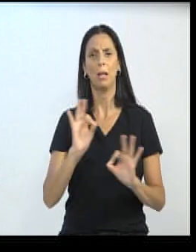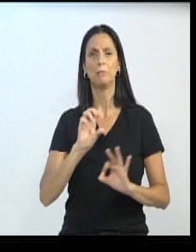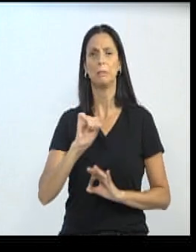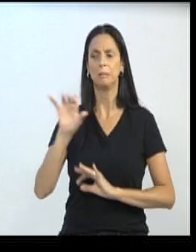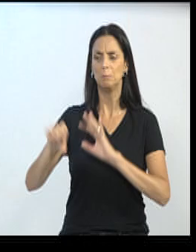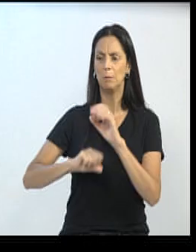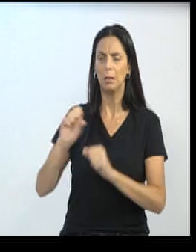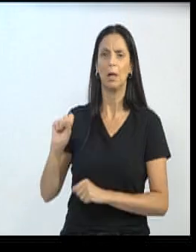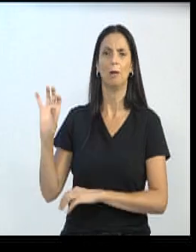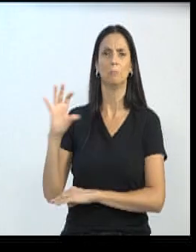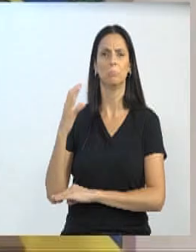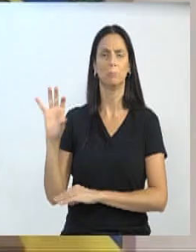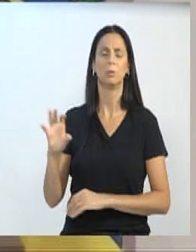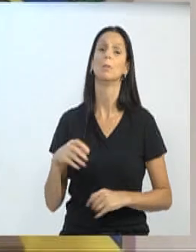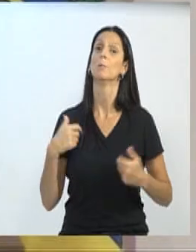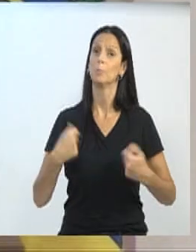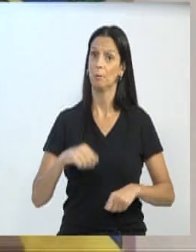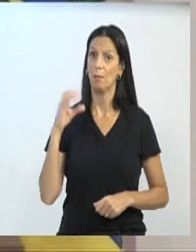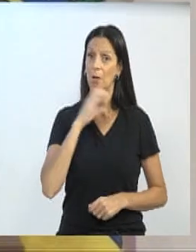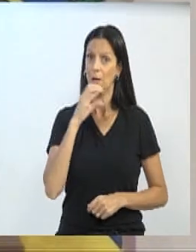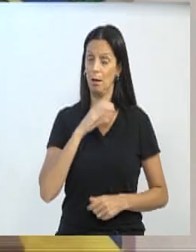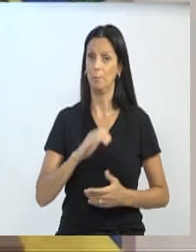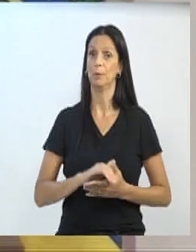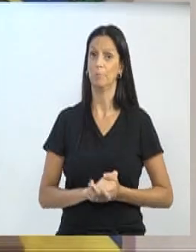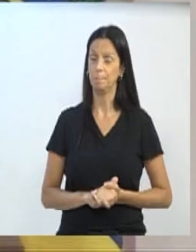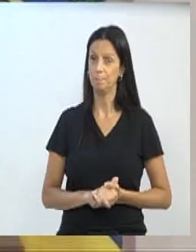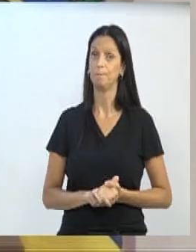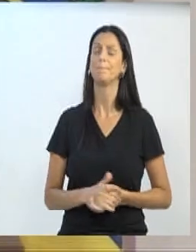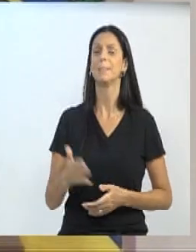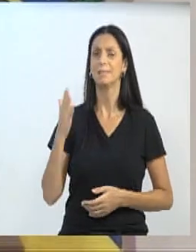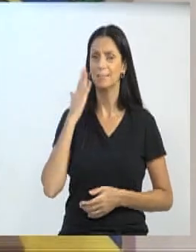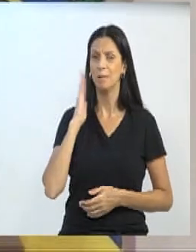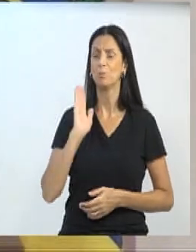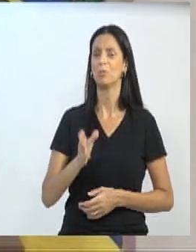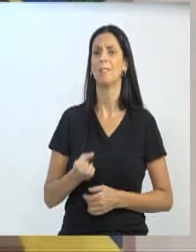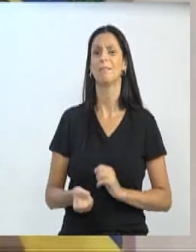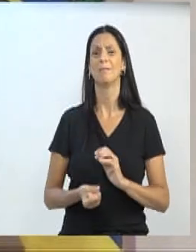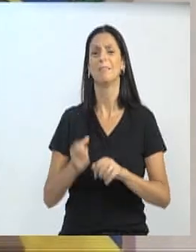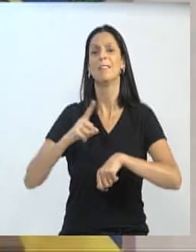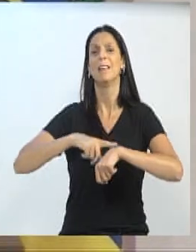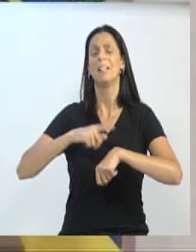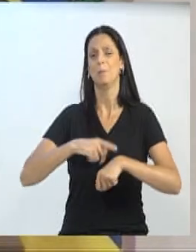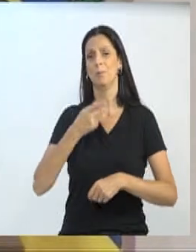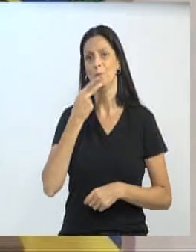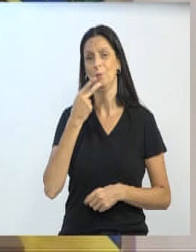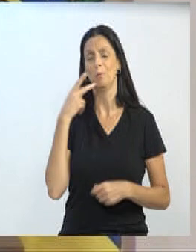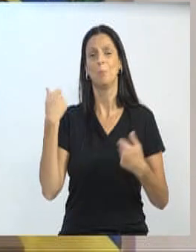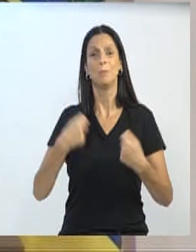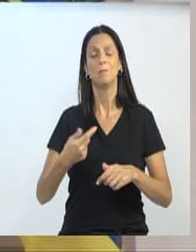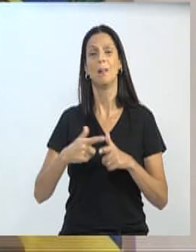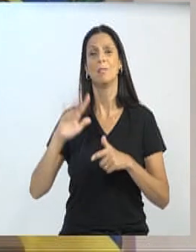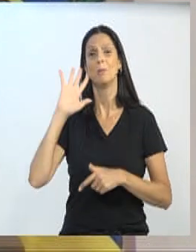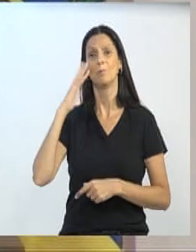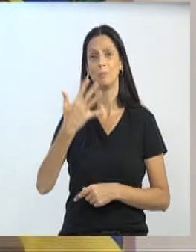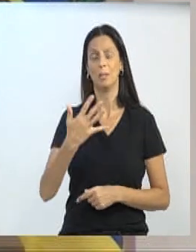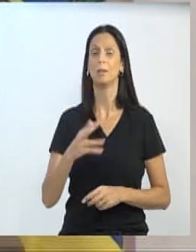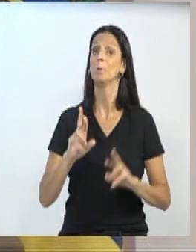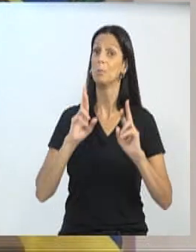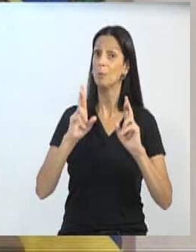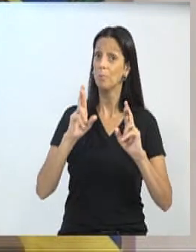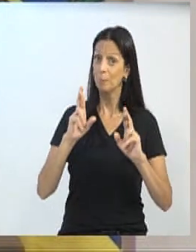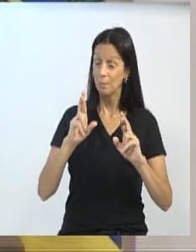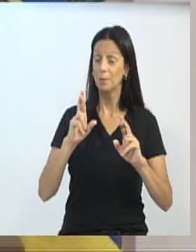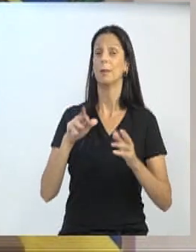pediria aí para que o mais rápido possível aliás em servíveis é uma discussão que a gente vem falando há muito tempo aqui precisa ser resolvido de uma vez Espero que o secretário Matias